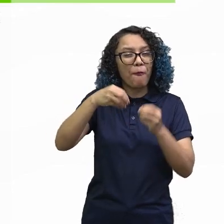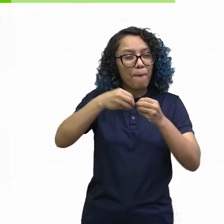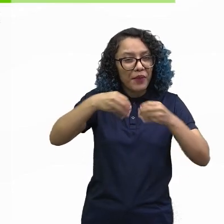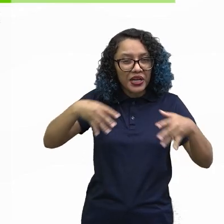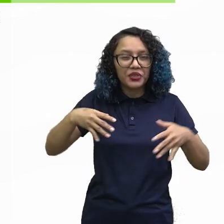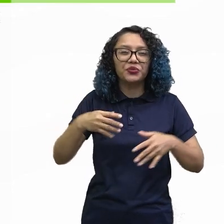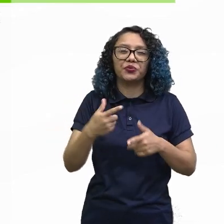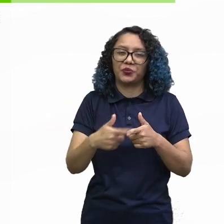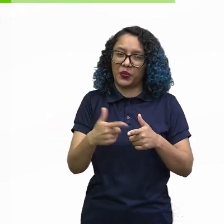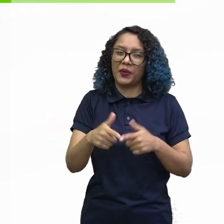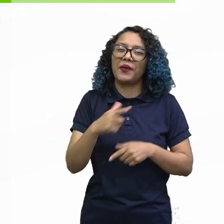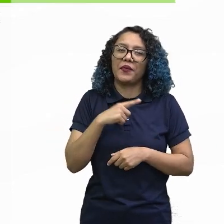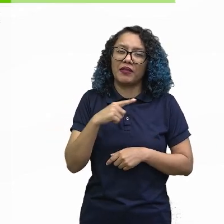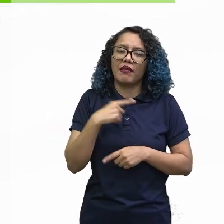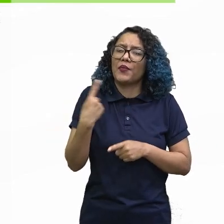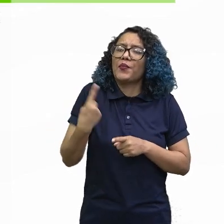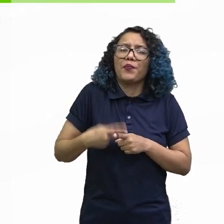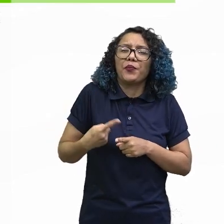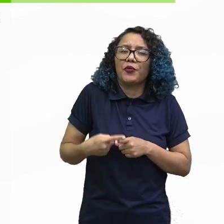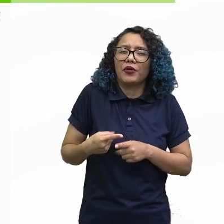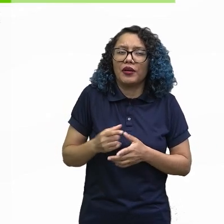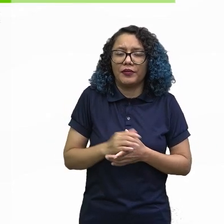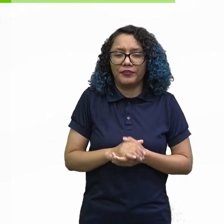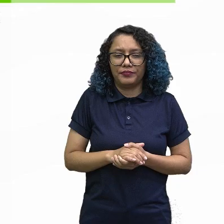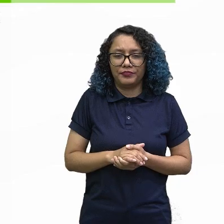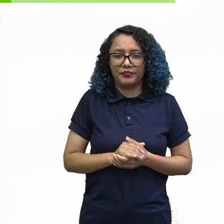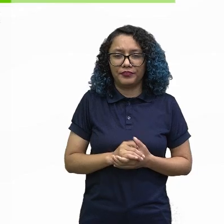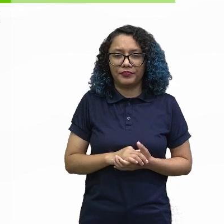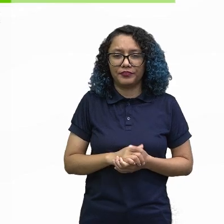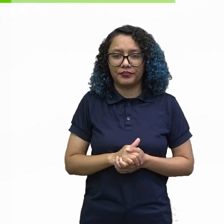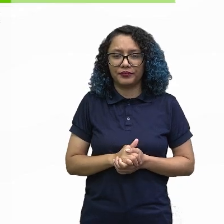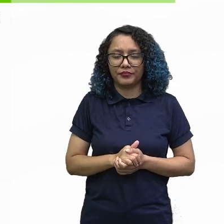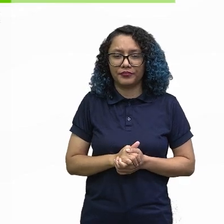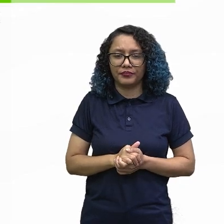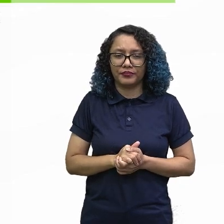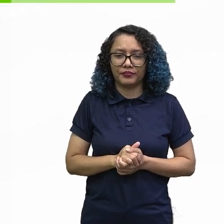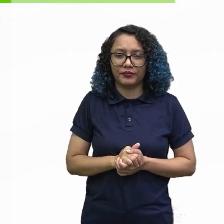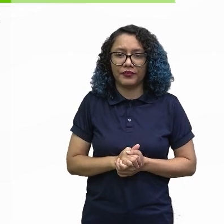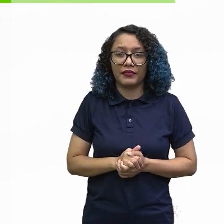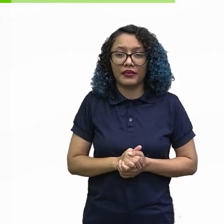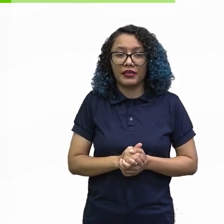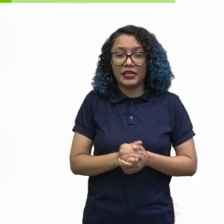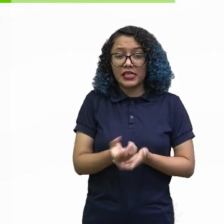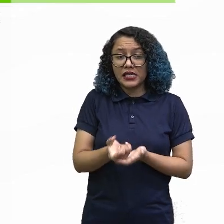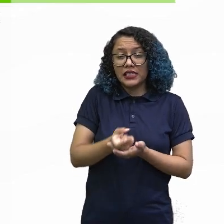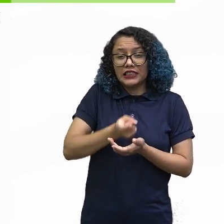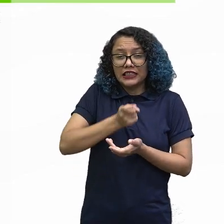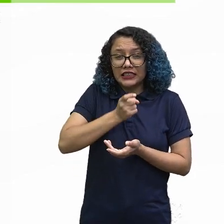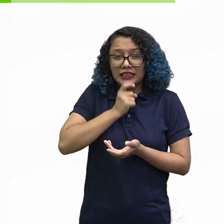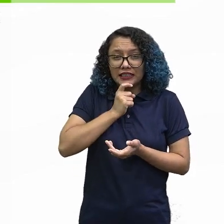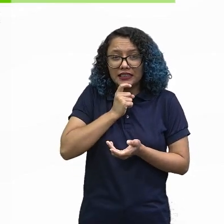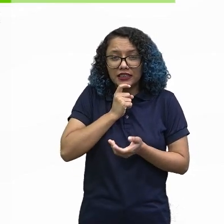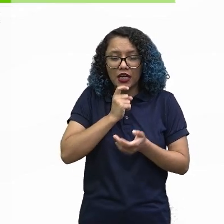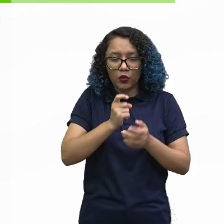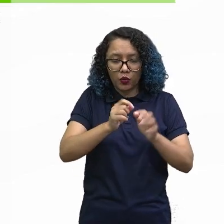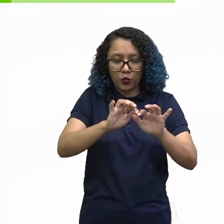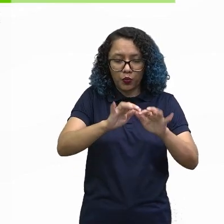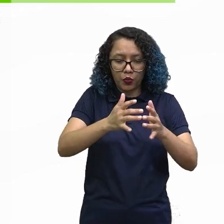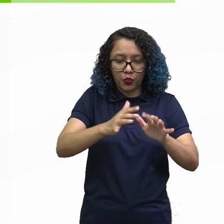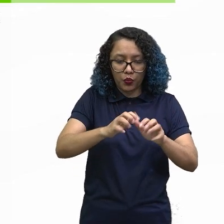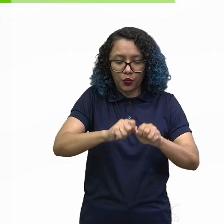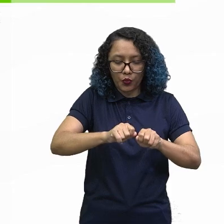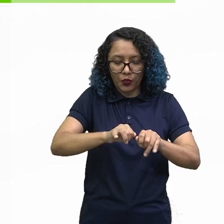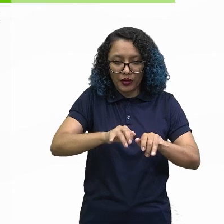pessoal, porque com esse aumento há um derretimento das camadas polares, né, de gelo polar, e